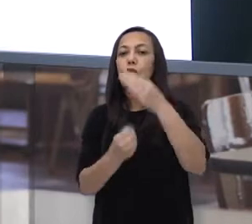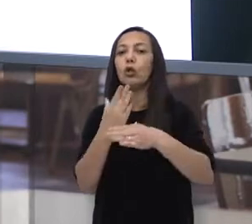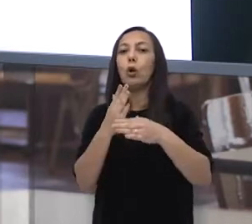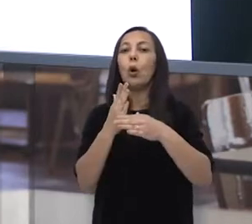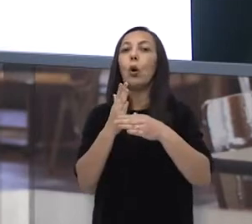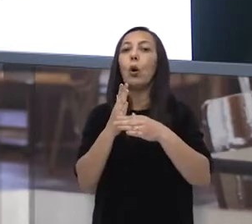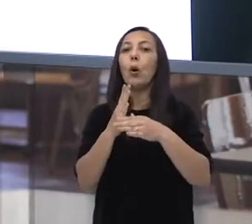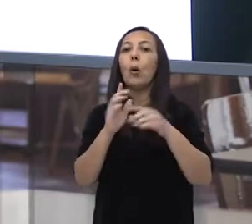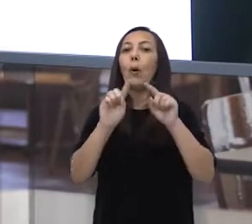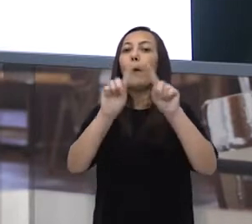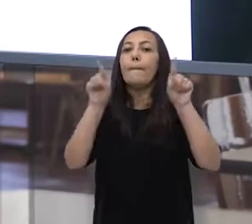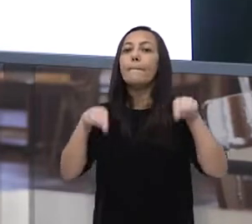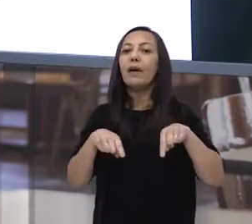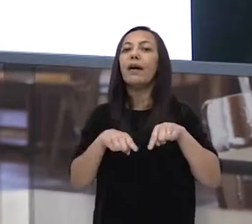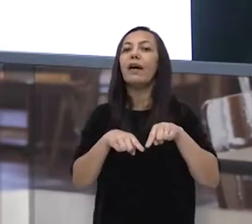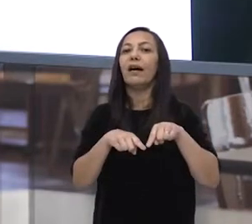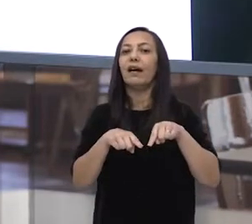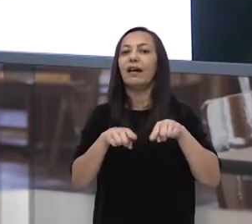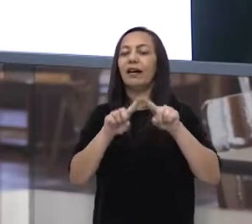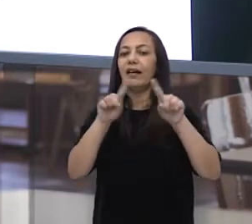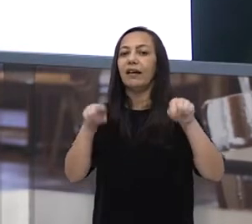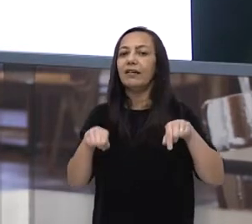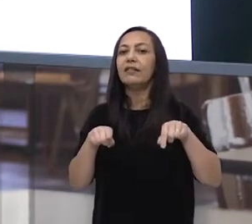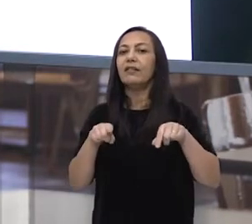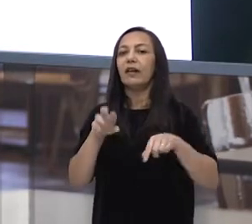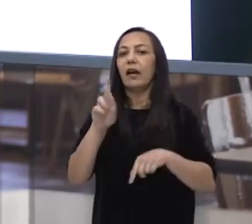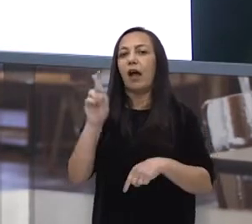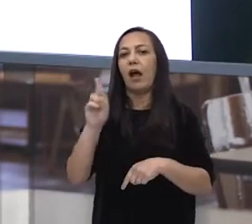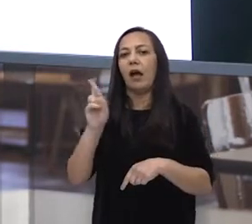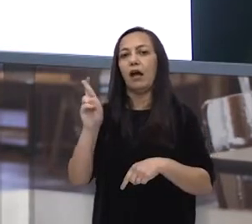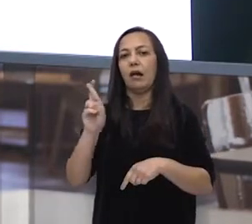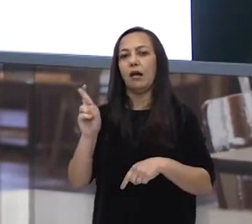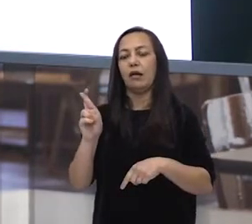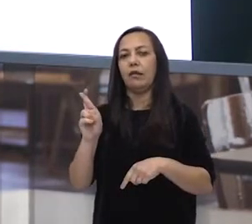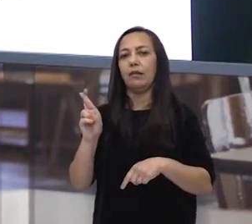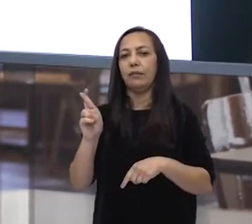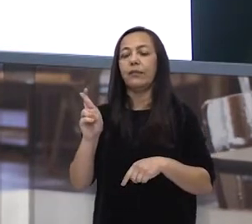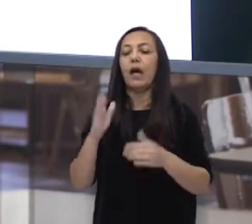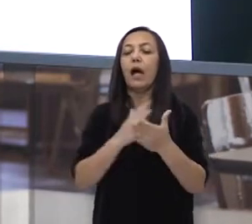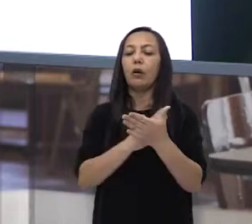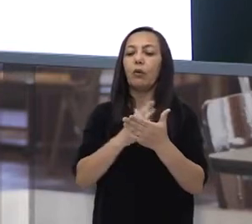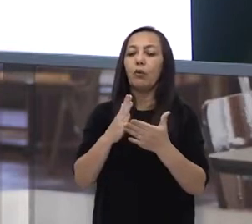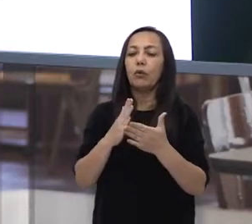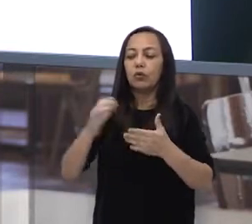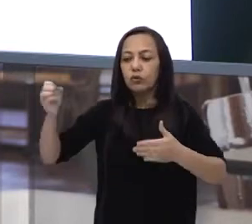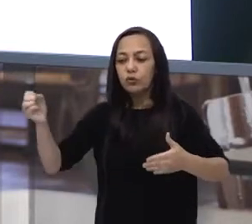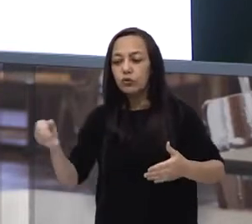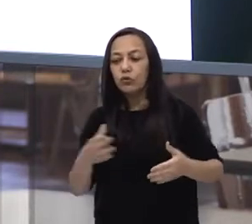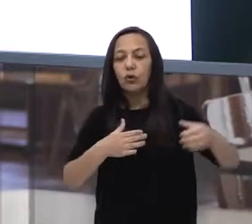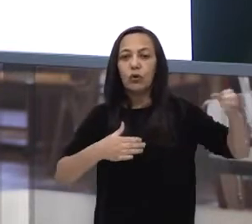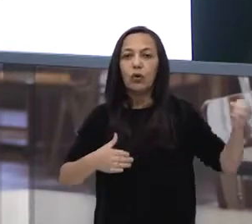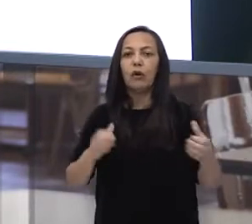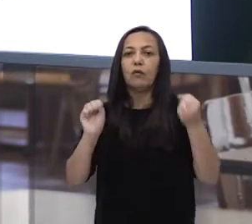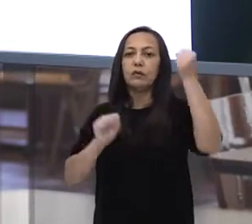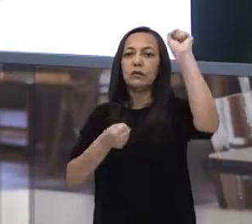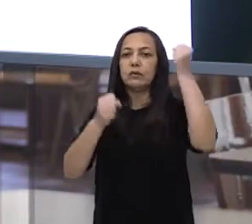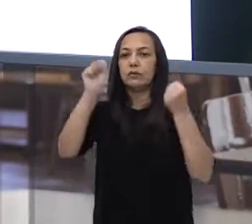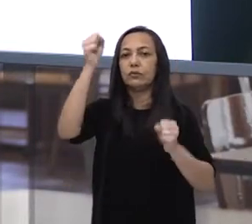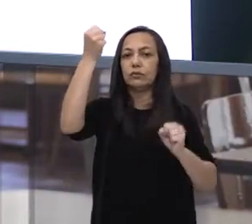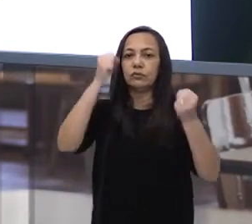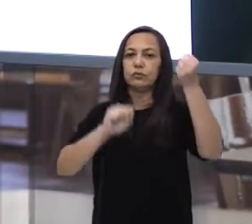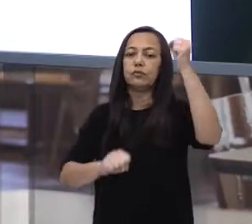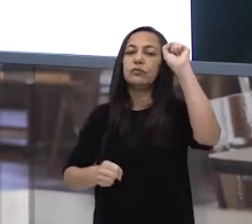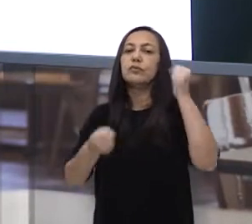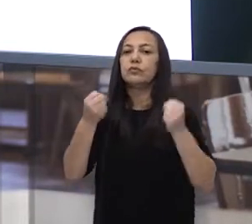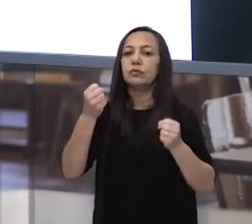foi quando o Brasil houve um novo suspiro da indústria, novos investimentos foram acontecendo, tá? Então